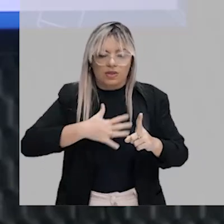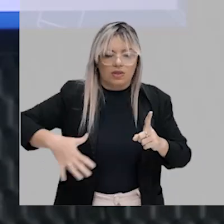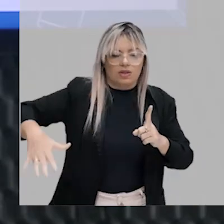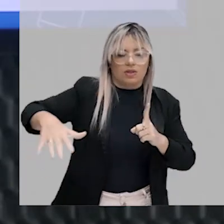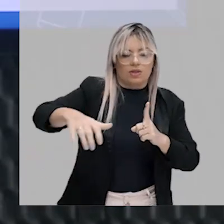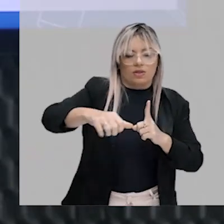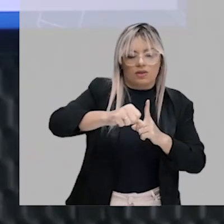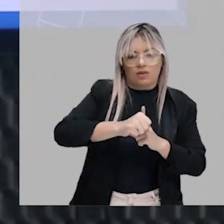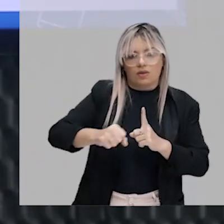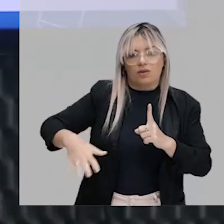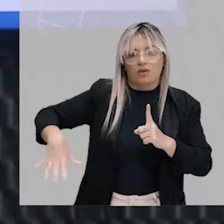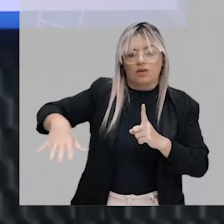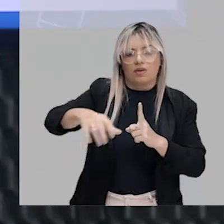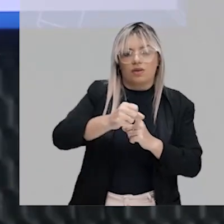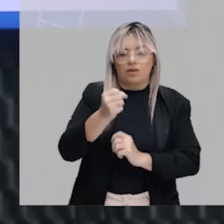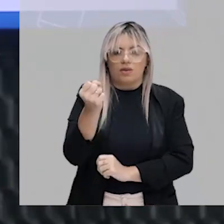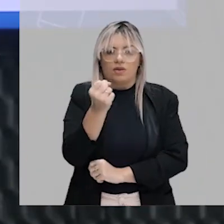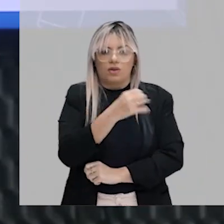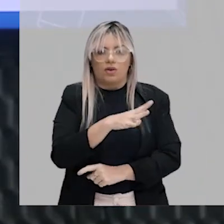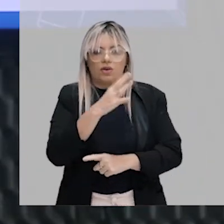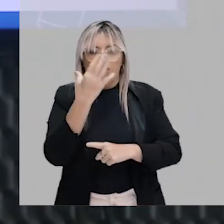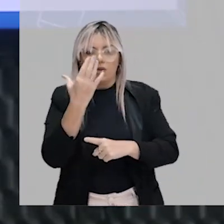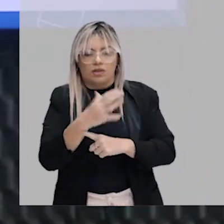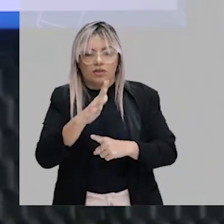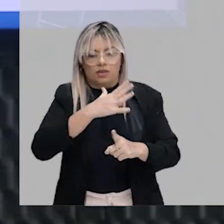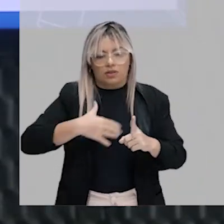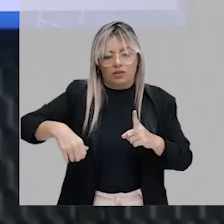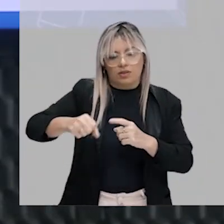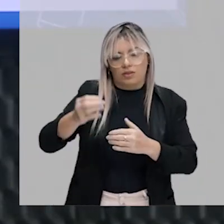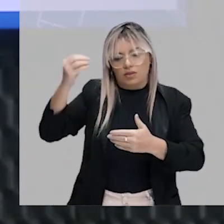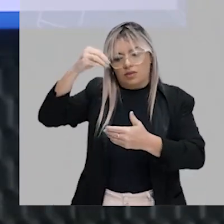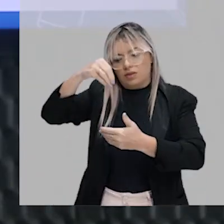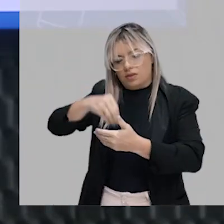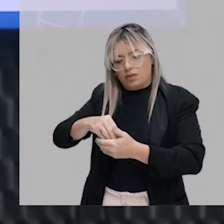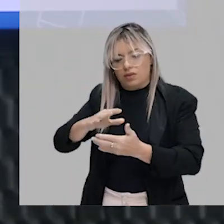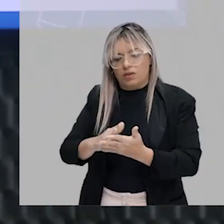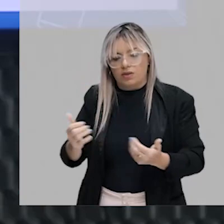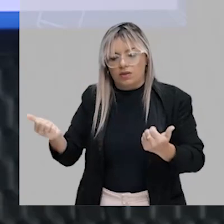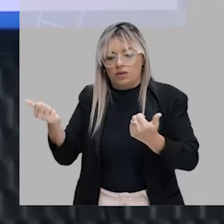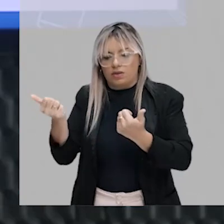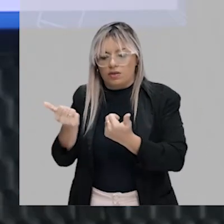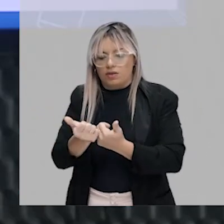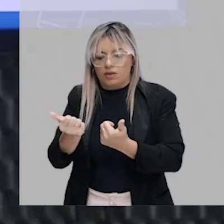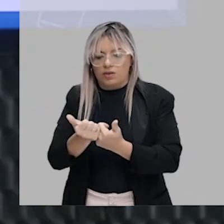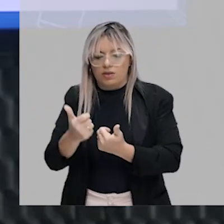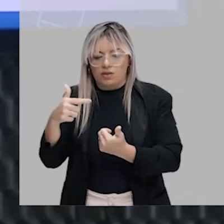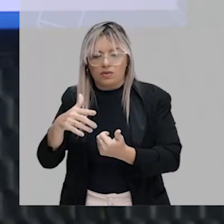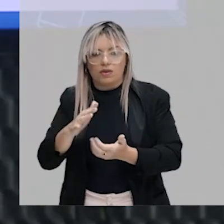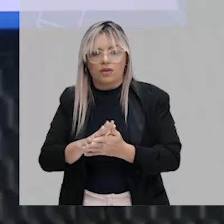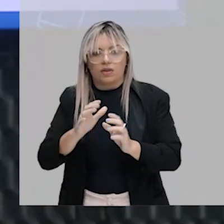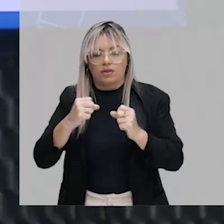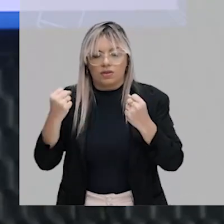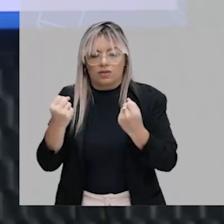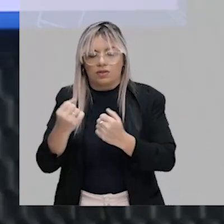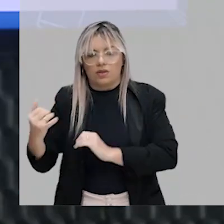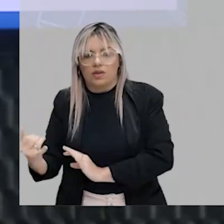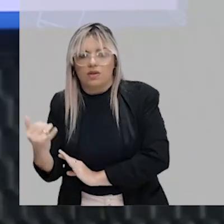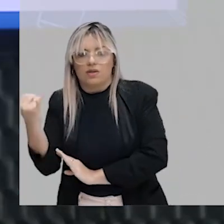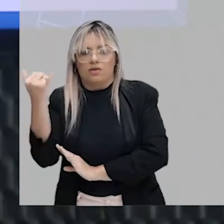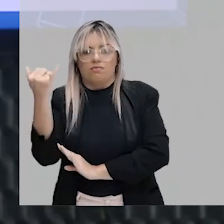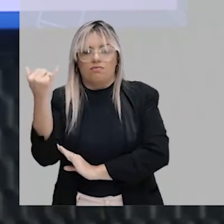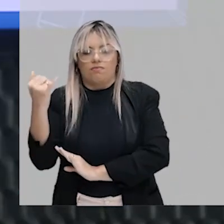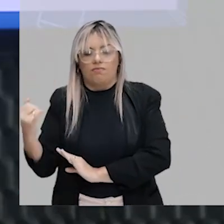sociologia, que seria uma nova ciência da sociedade, para substituir a física social, e a importância da